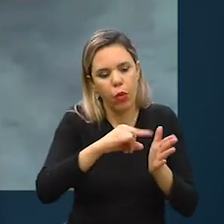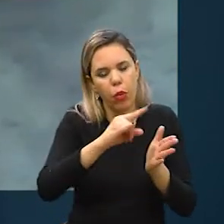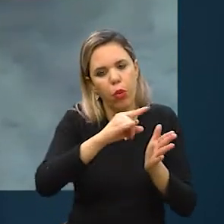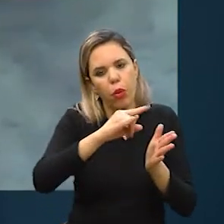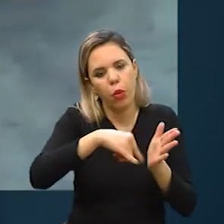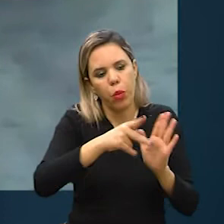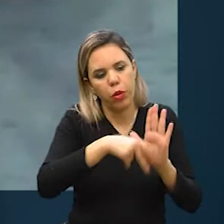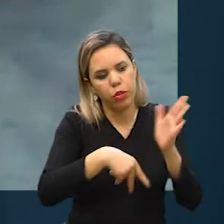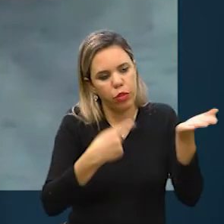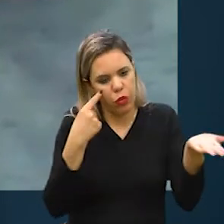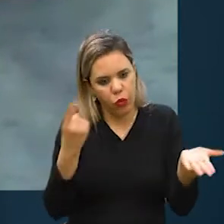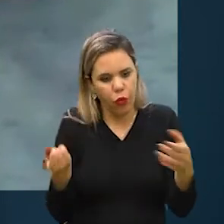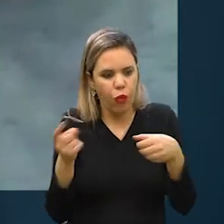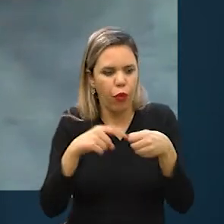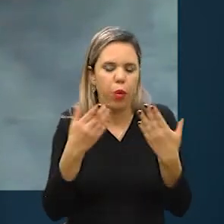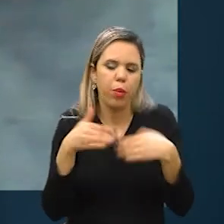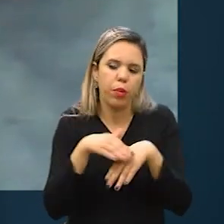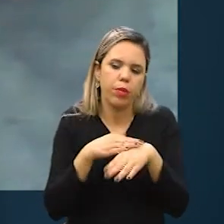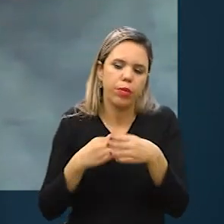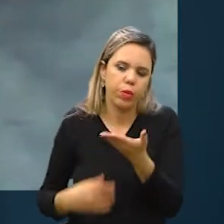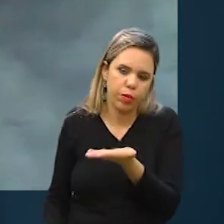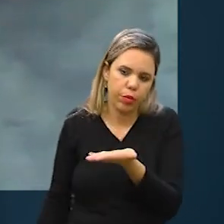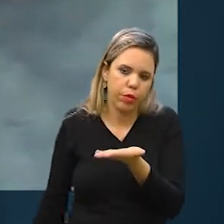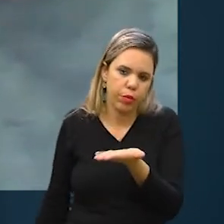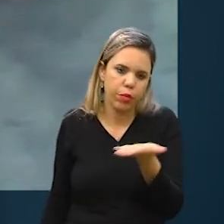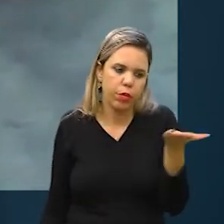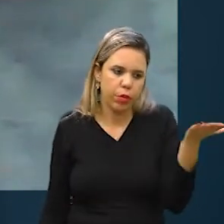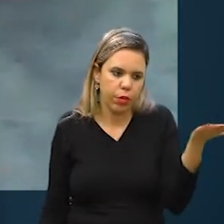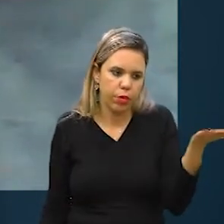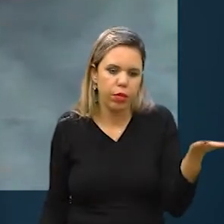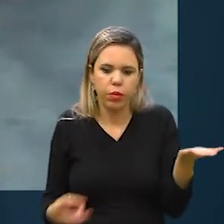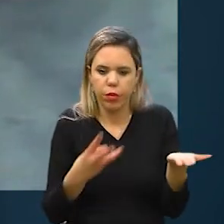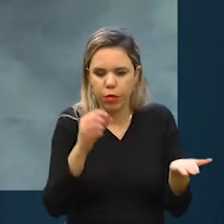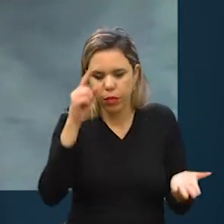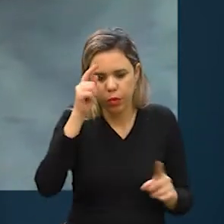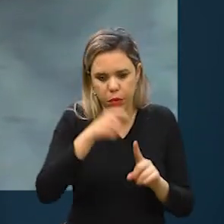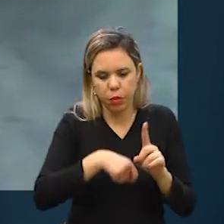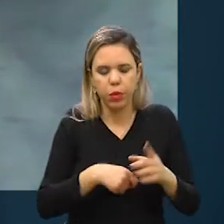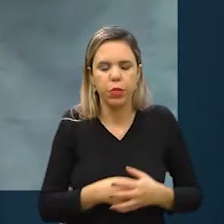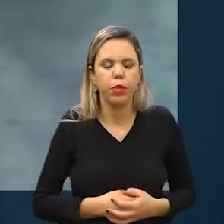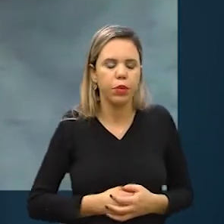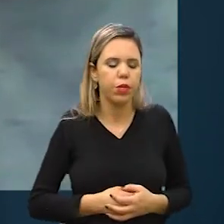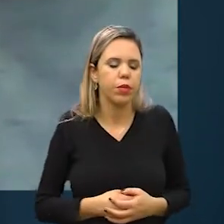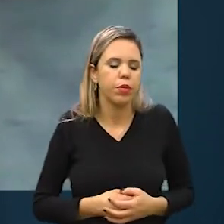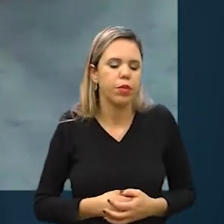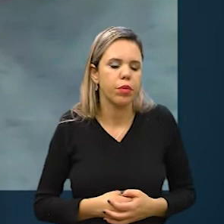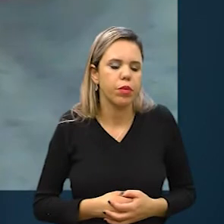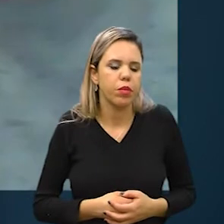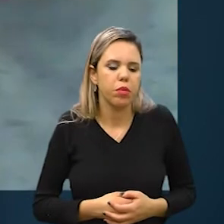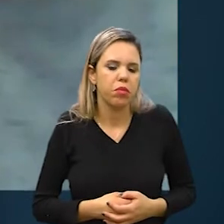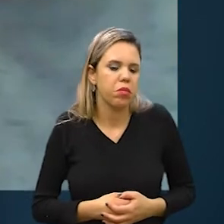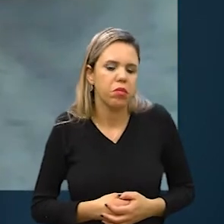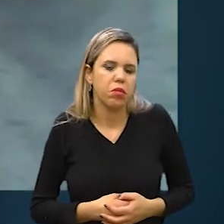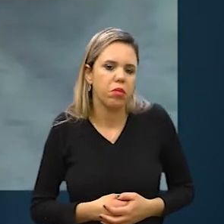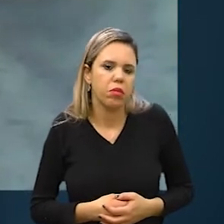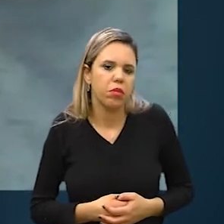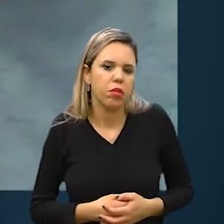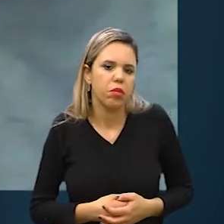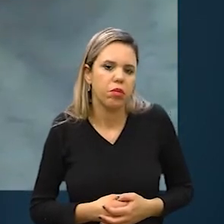o projeto para ela e a gente volta para você. E foram 30 dias que, para mim, não